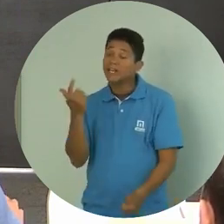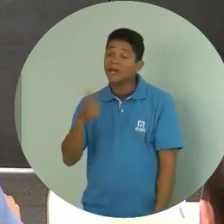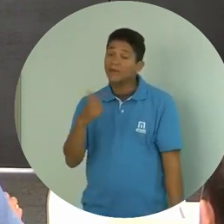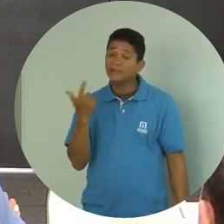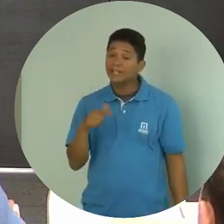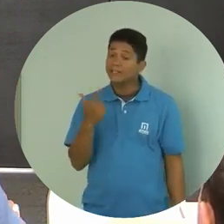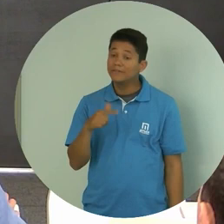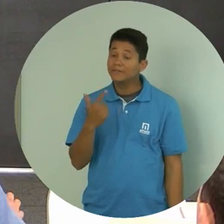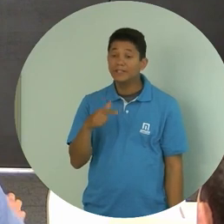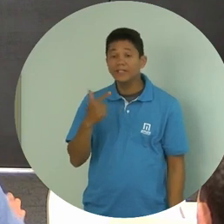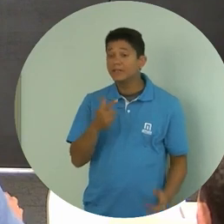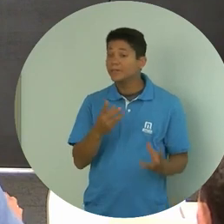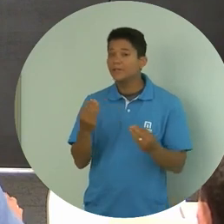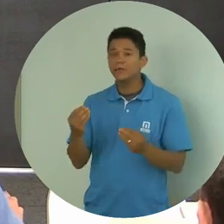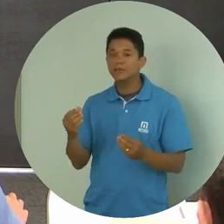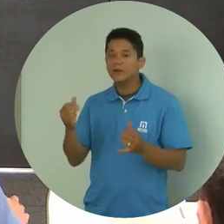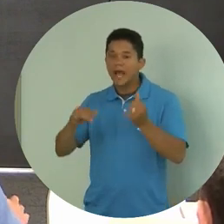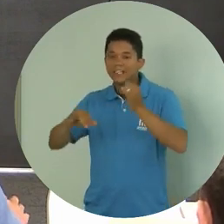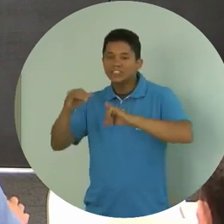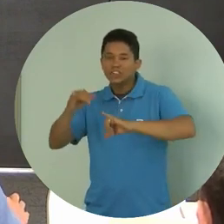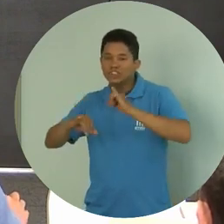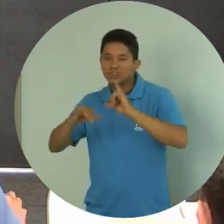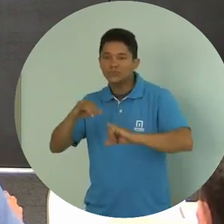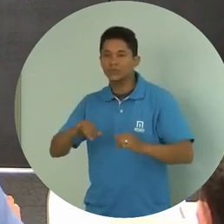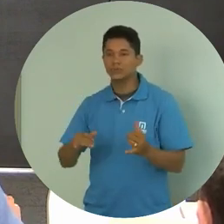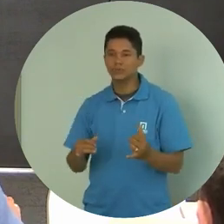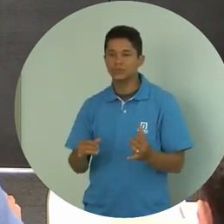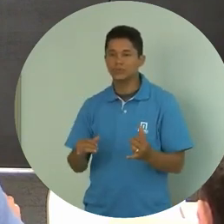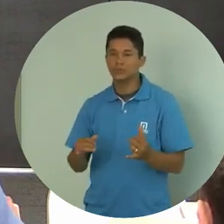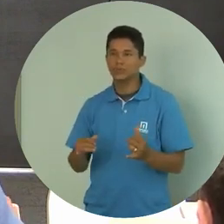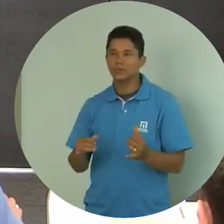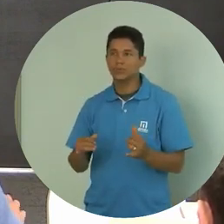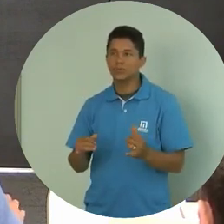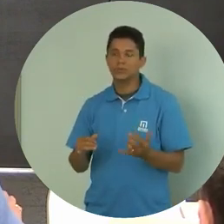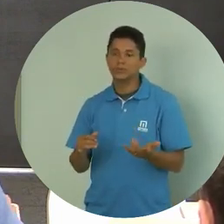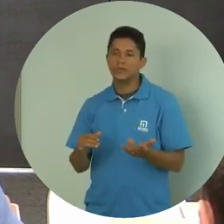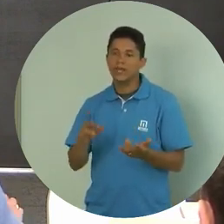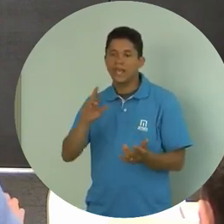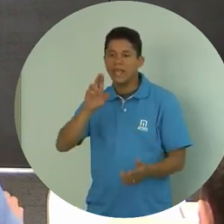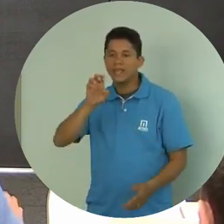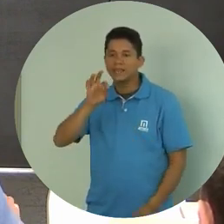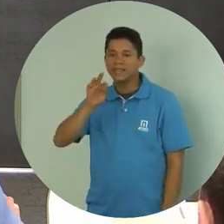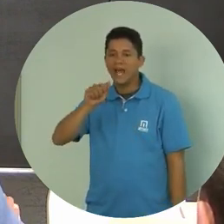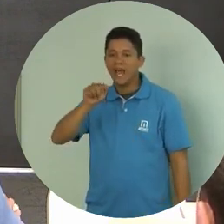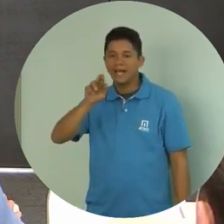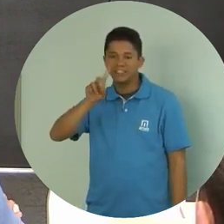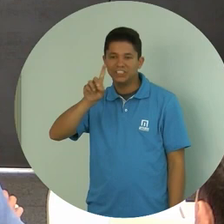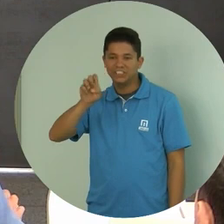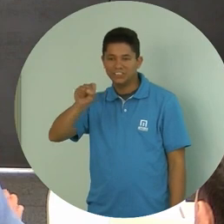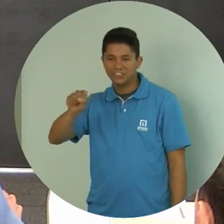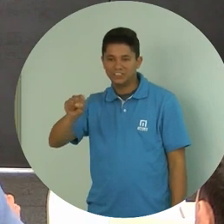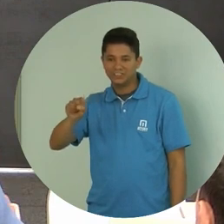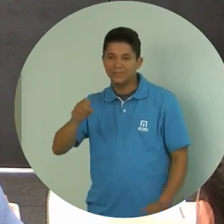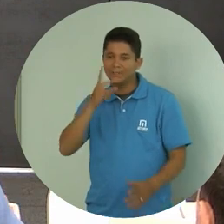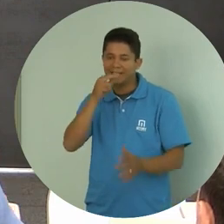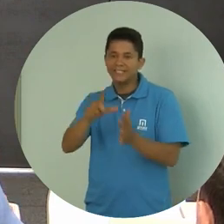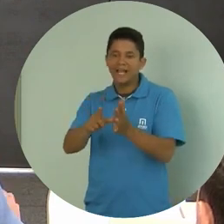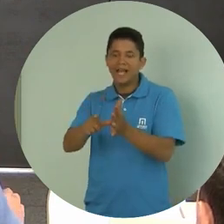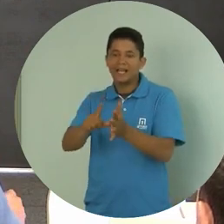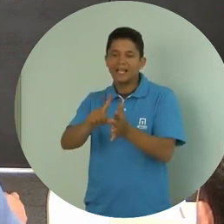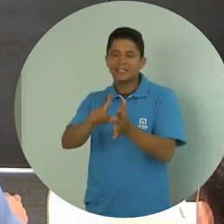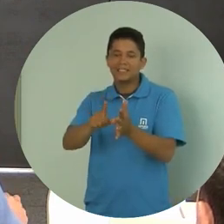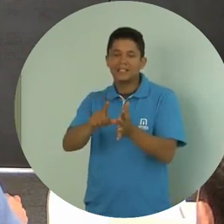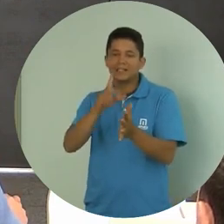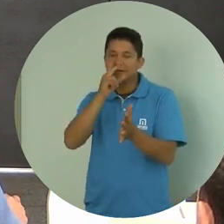ter muitos aditivos que são os retardes, né? E o consumo de cimento não era